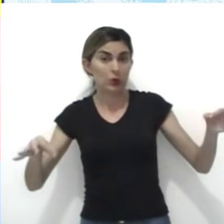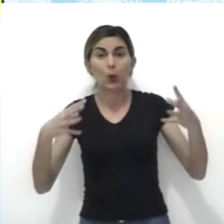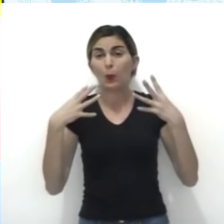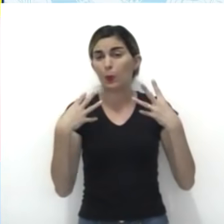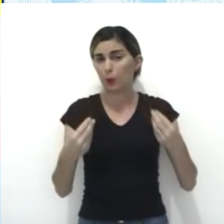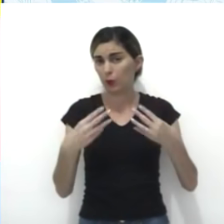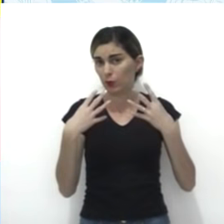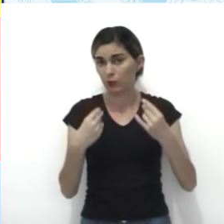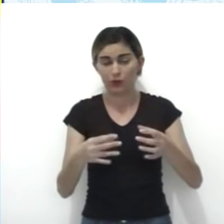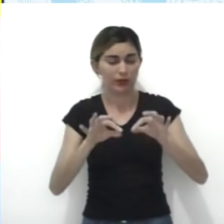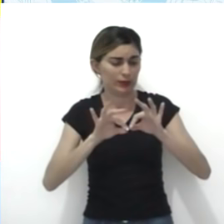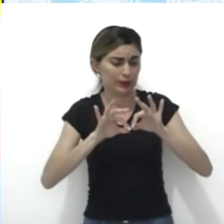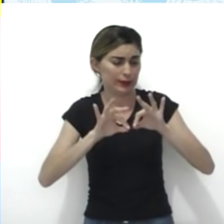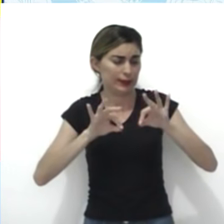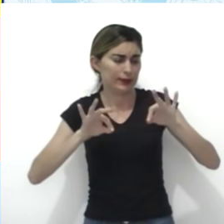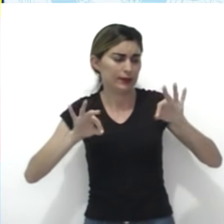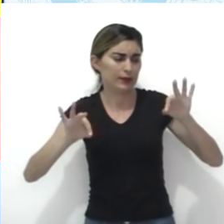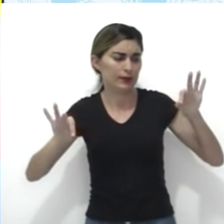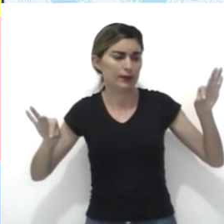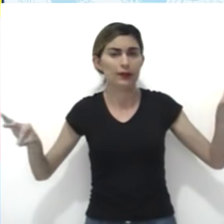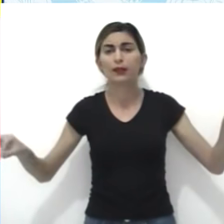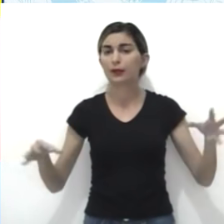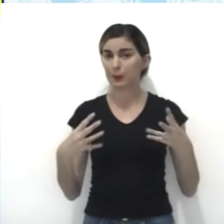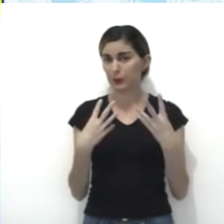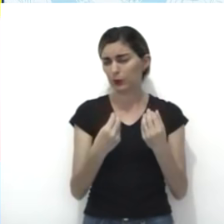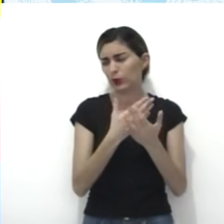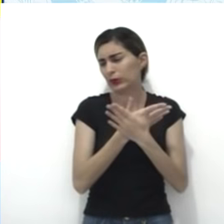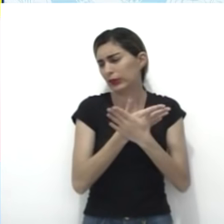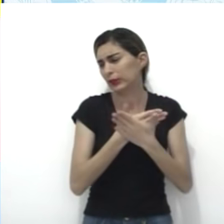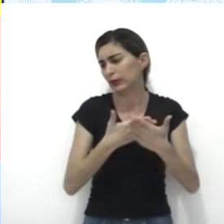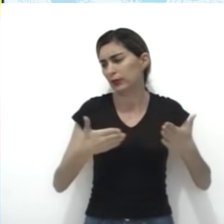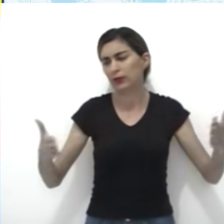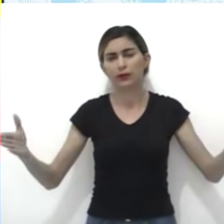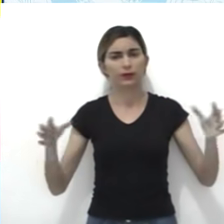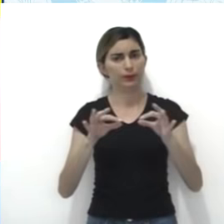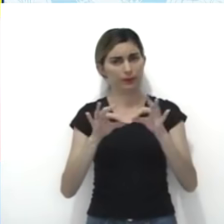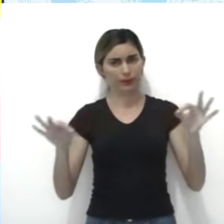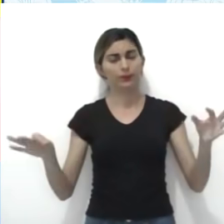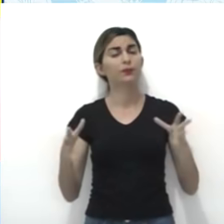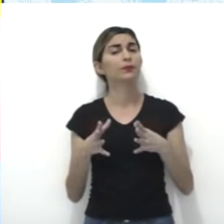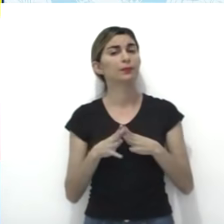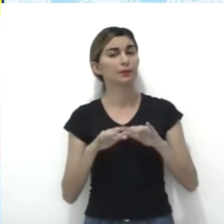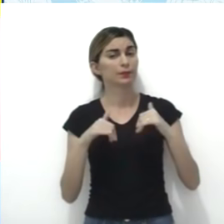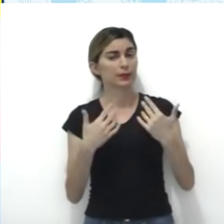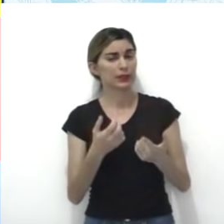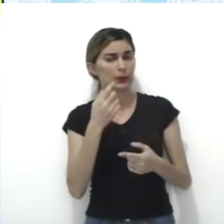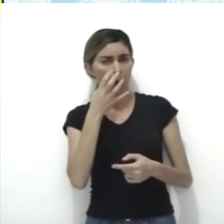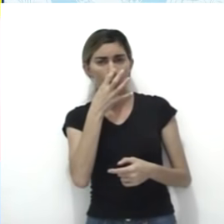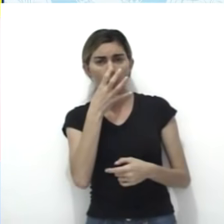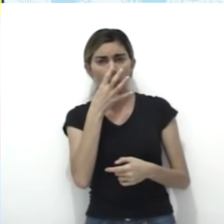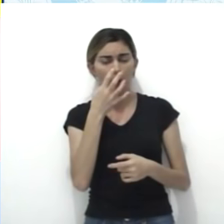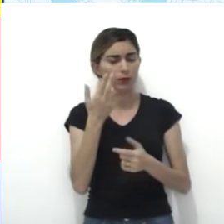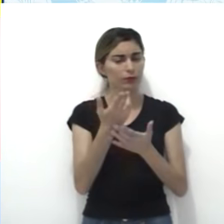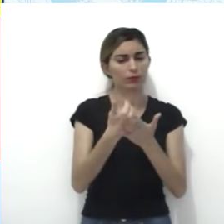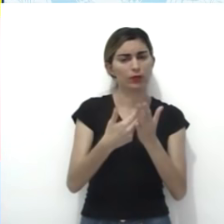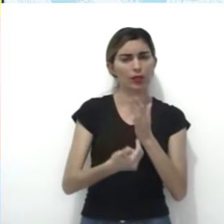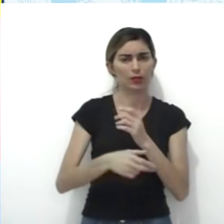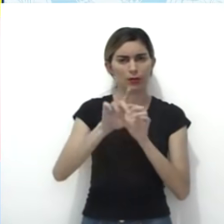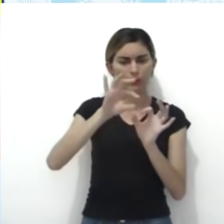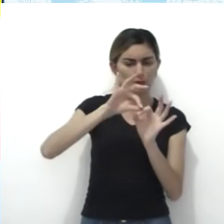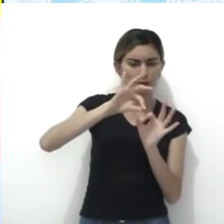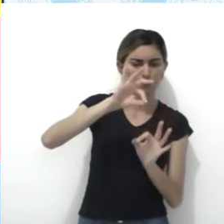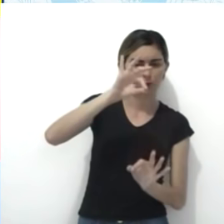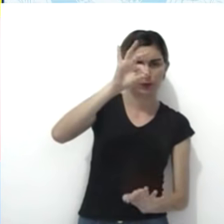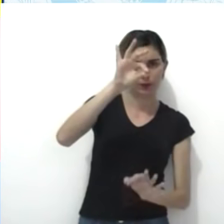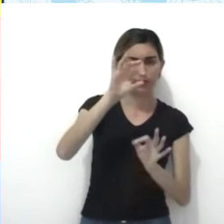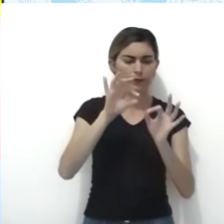largura é muita coisa né gente é uma imensidão e se a gente observar